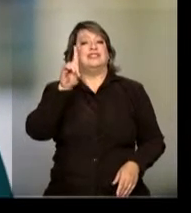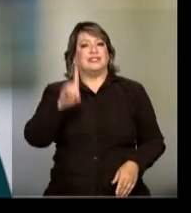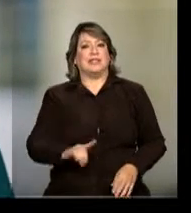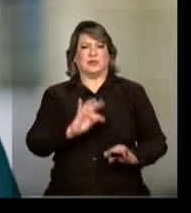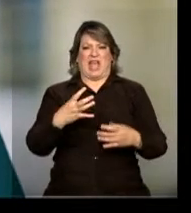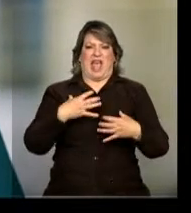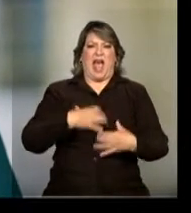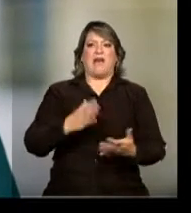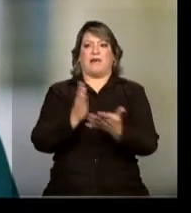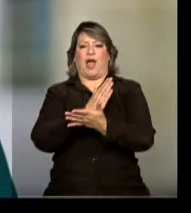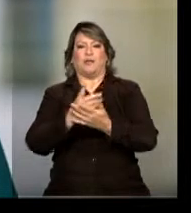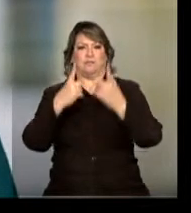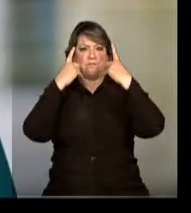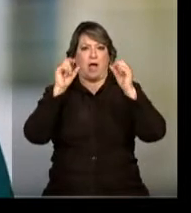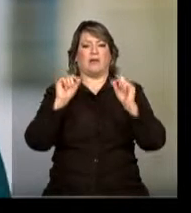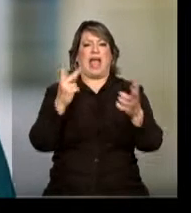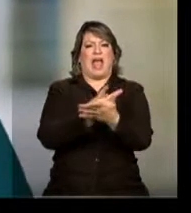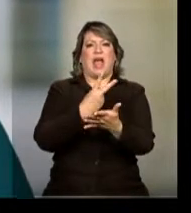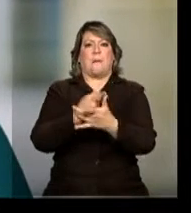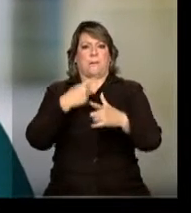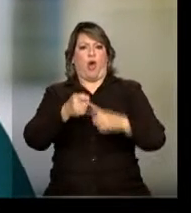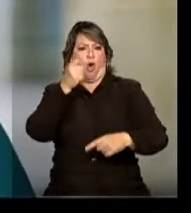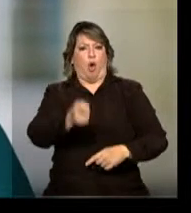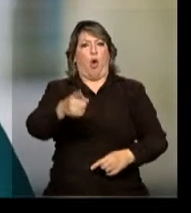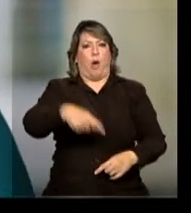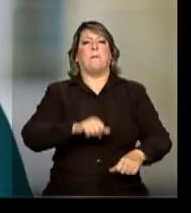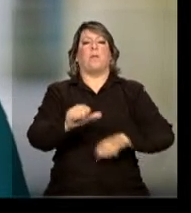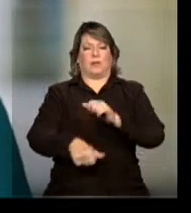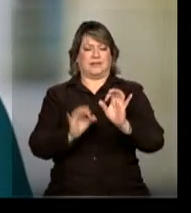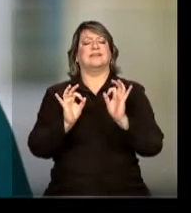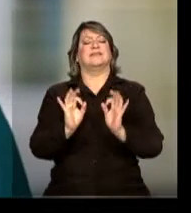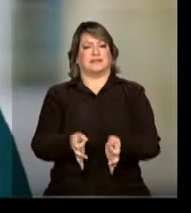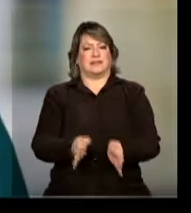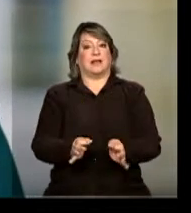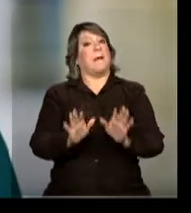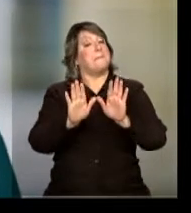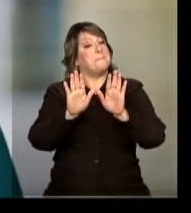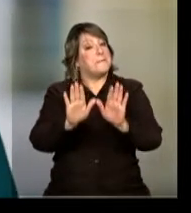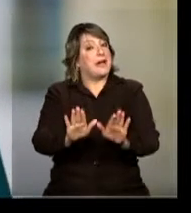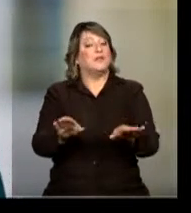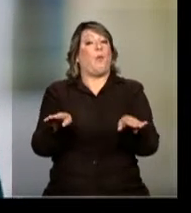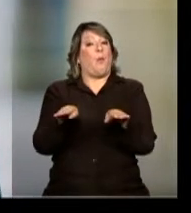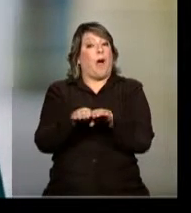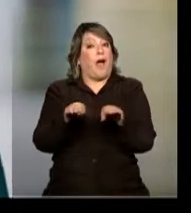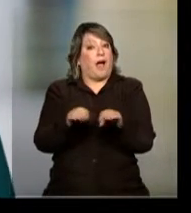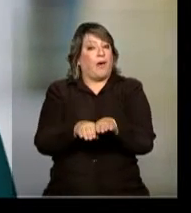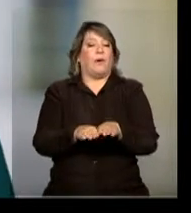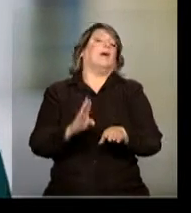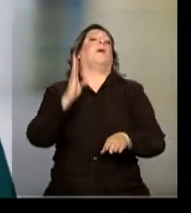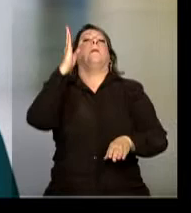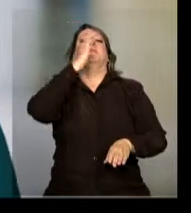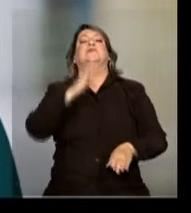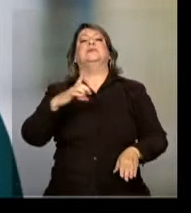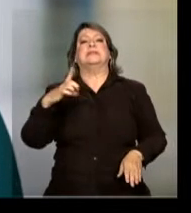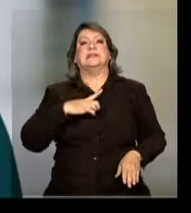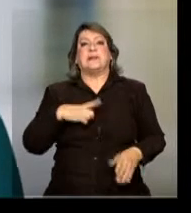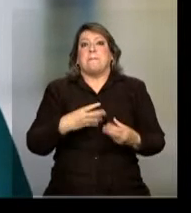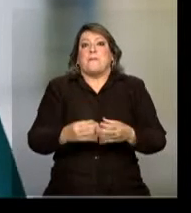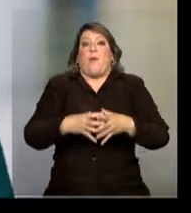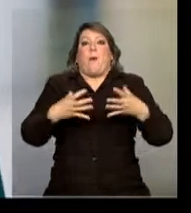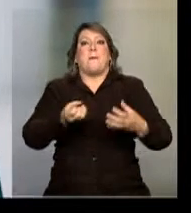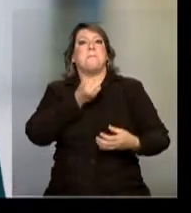indignar com que existe de errado e cobrar mudanças mas há igualmente um brasil de grandes resultados